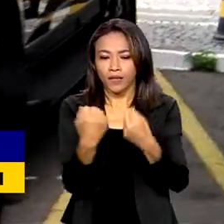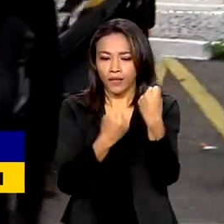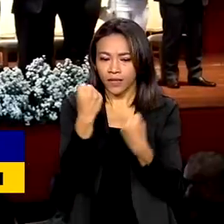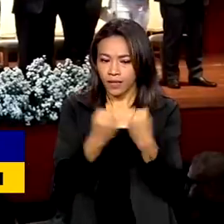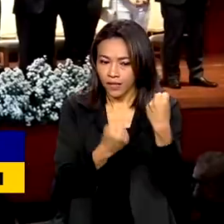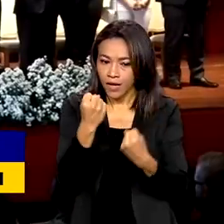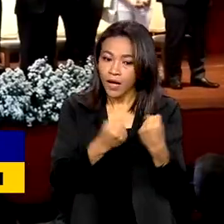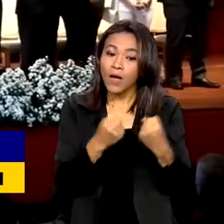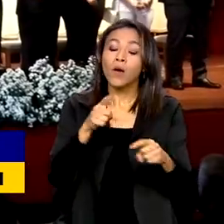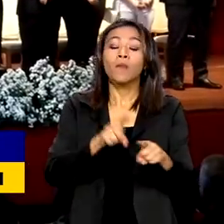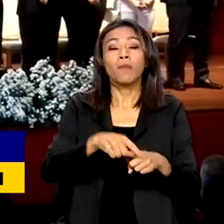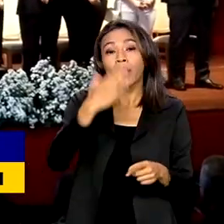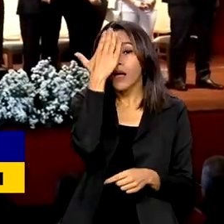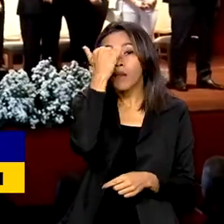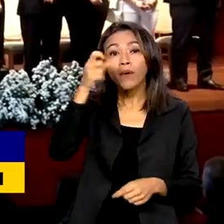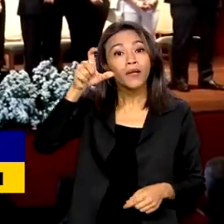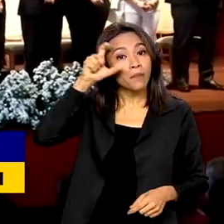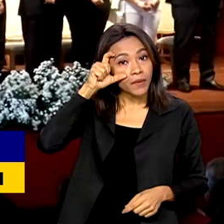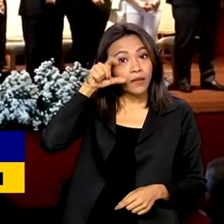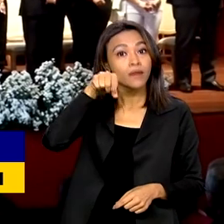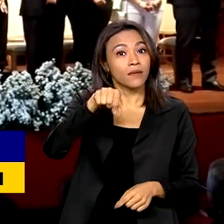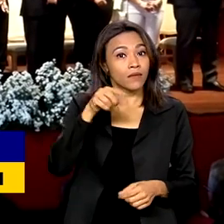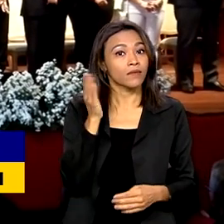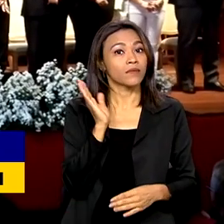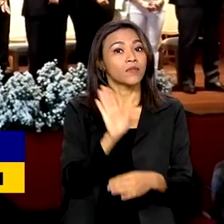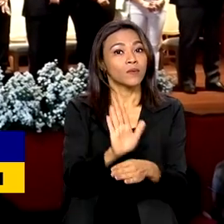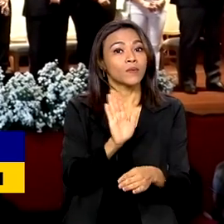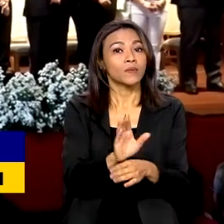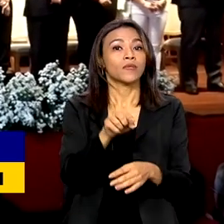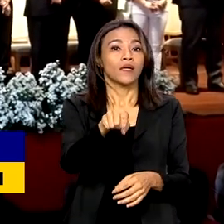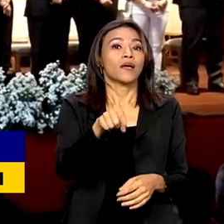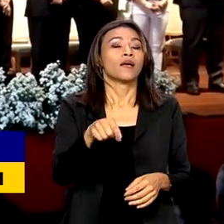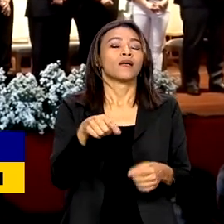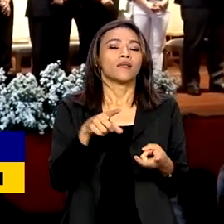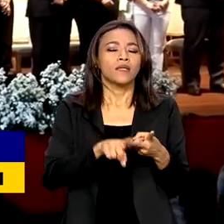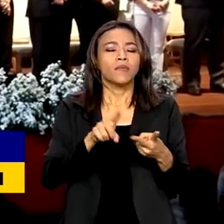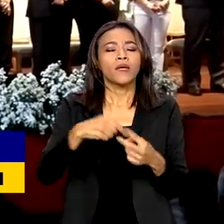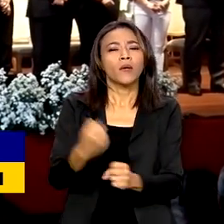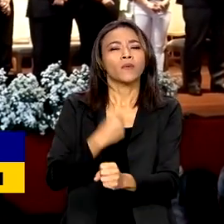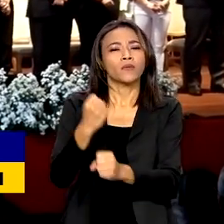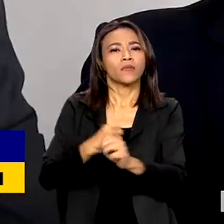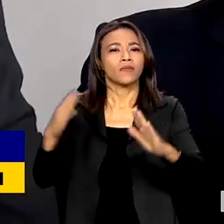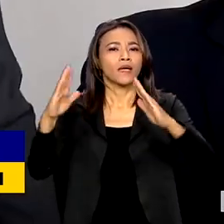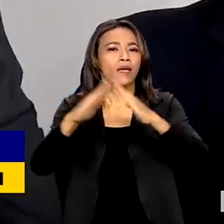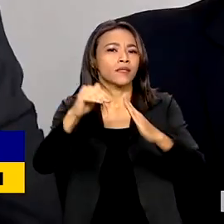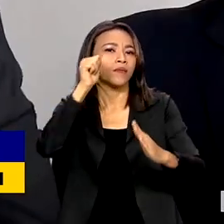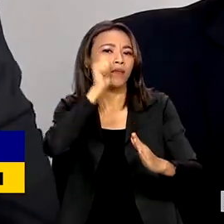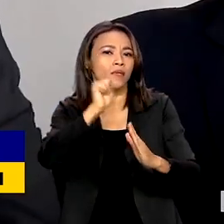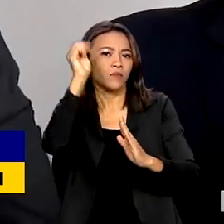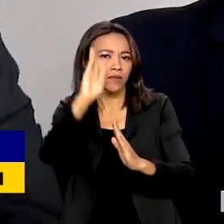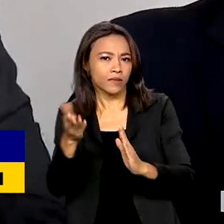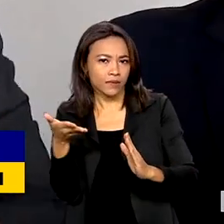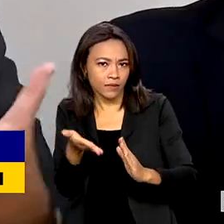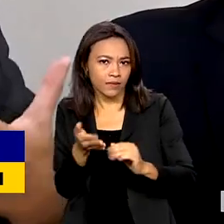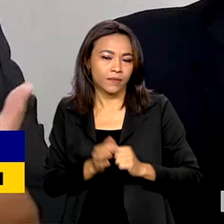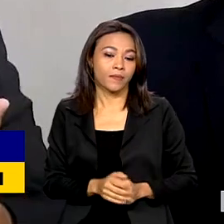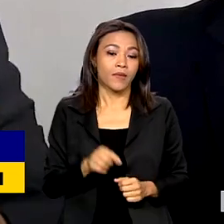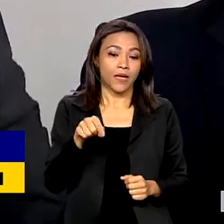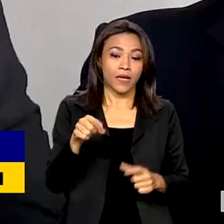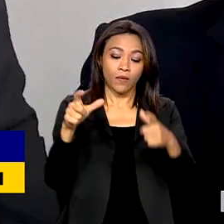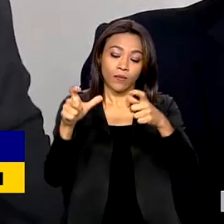Maria da Penha e assinaram parceria para a construção da casa da mulher brasileira que é o espaço de